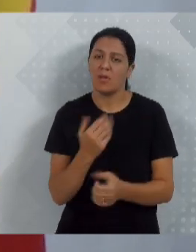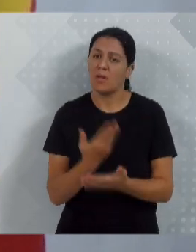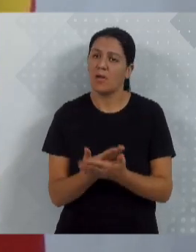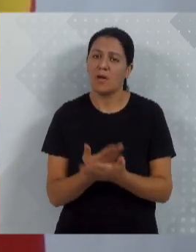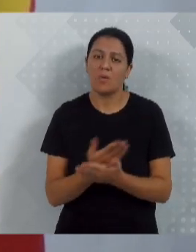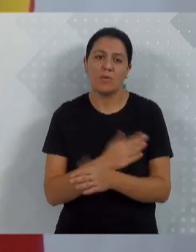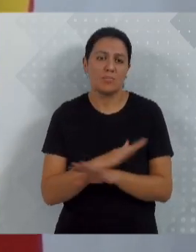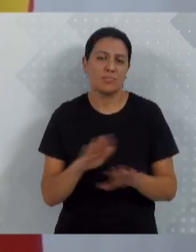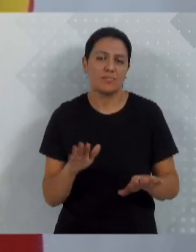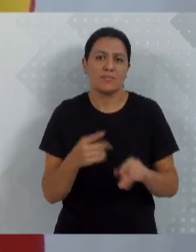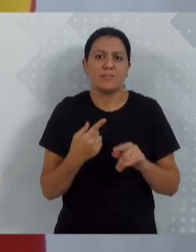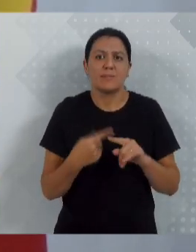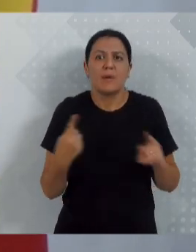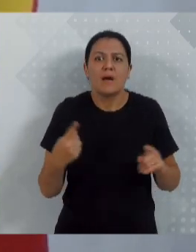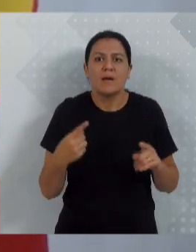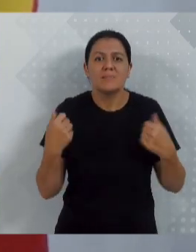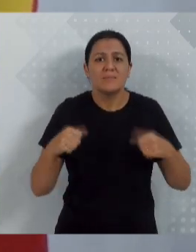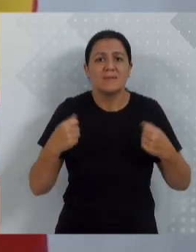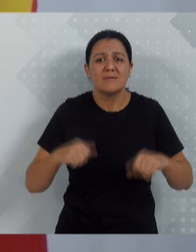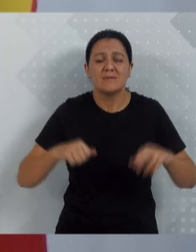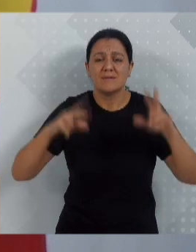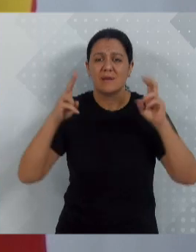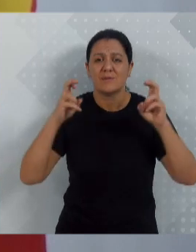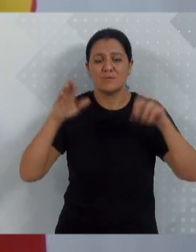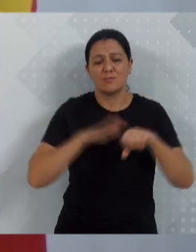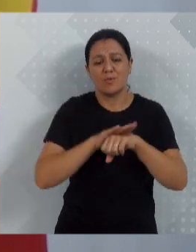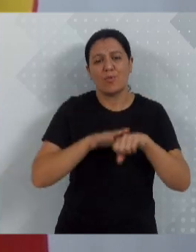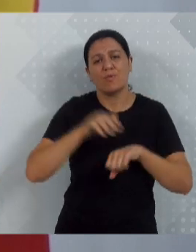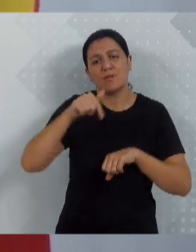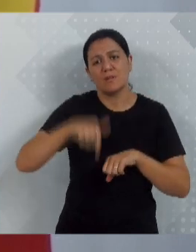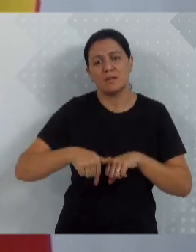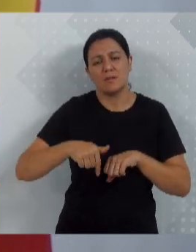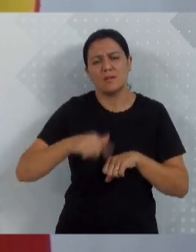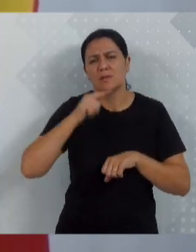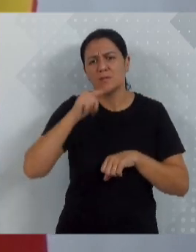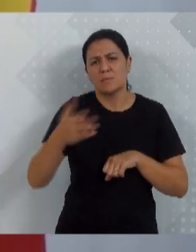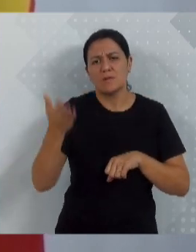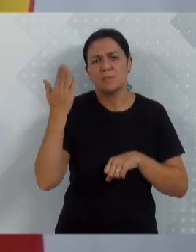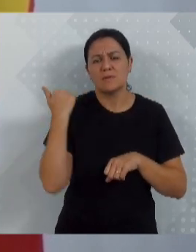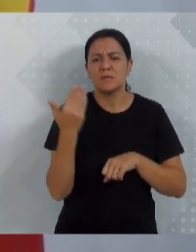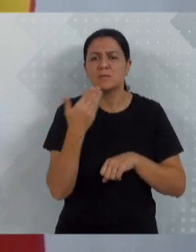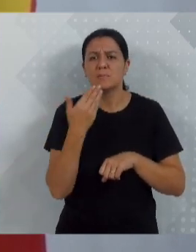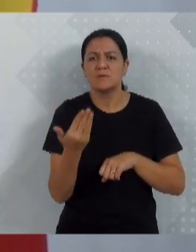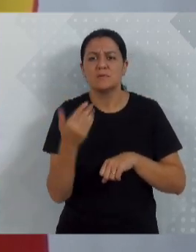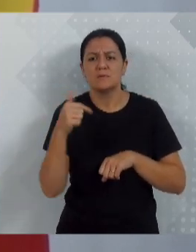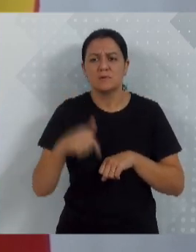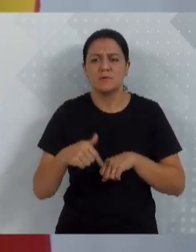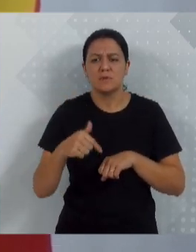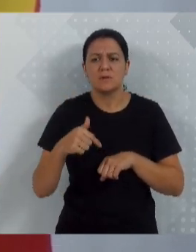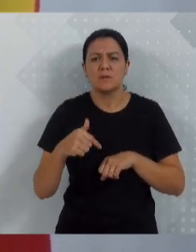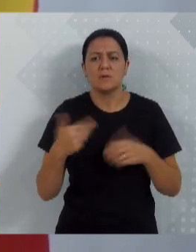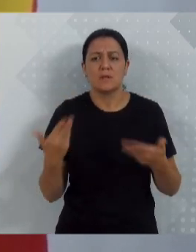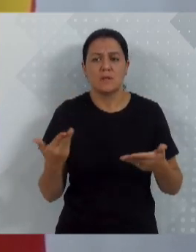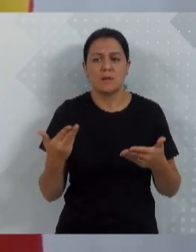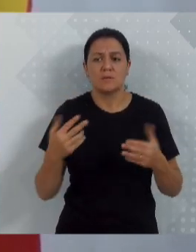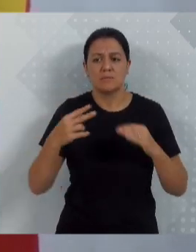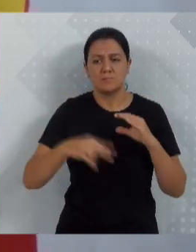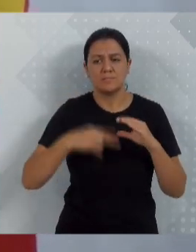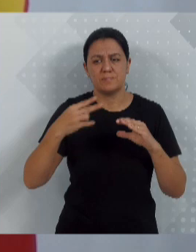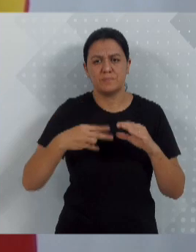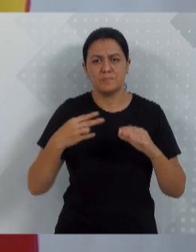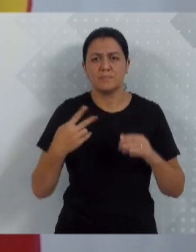precisa. Nós aprovamos na sessão passada um apelo aqui dessa casa, que se colocou de forma quase unânime, né?